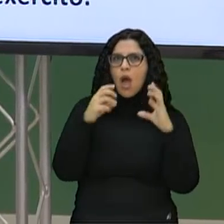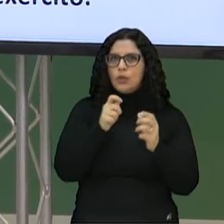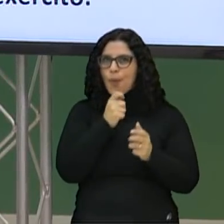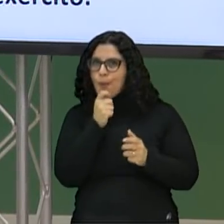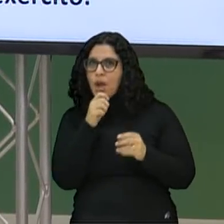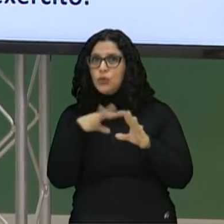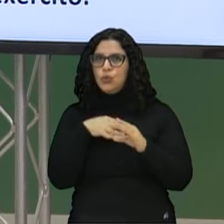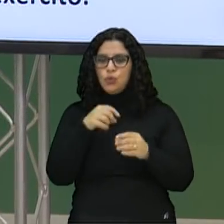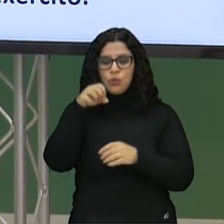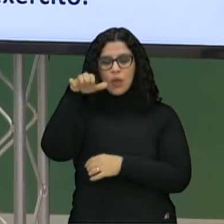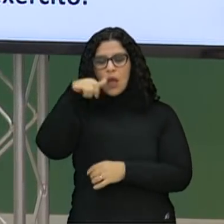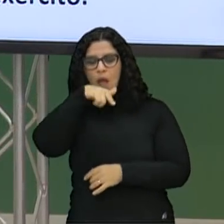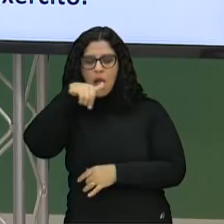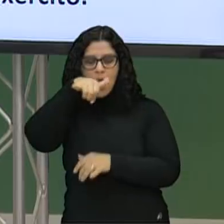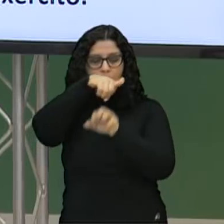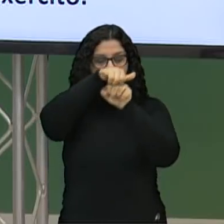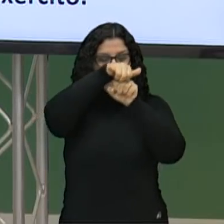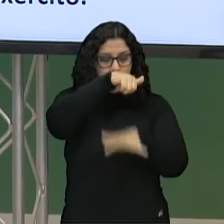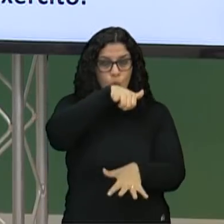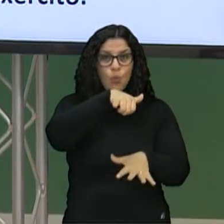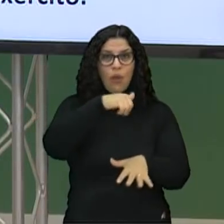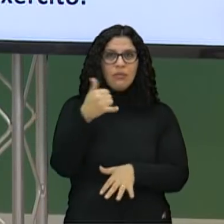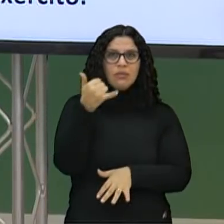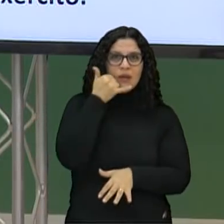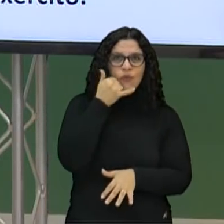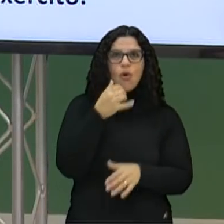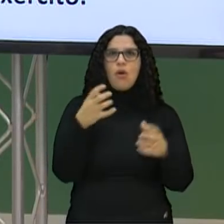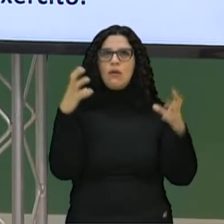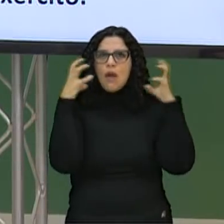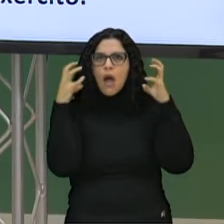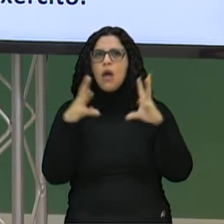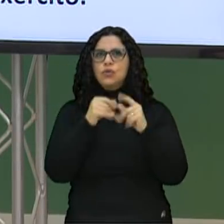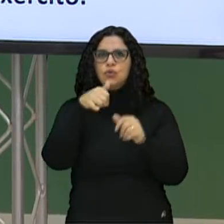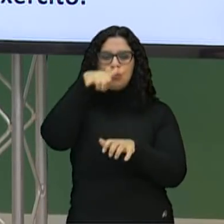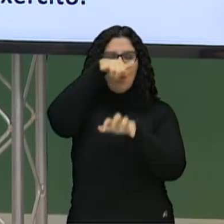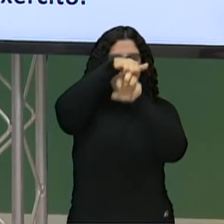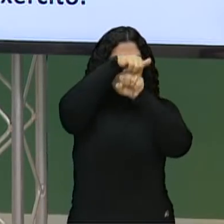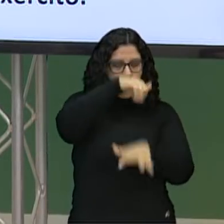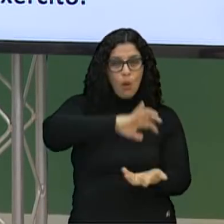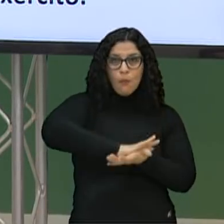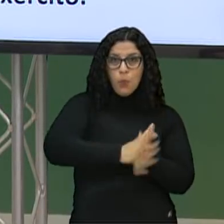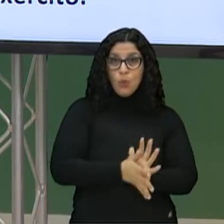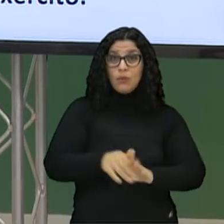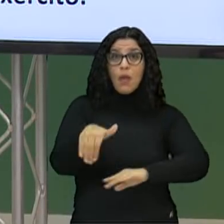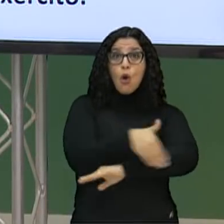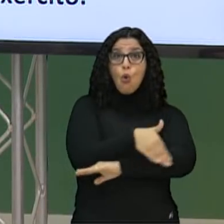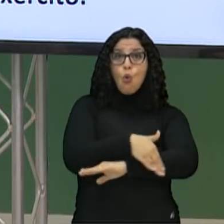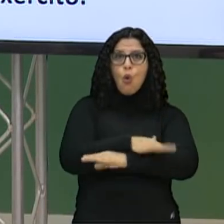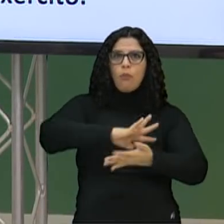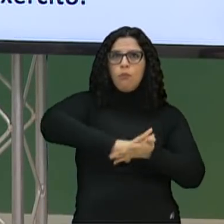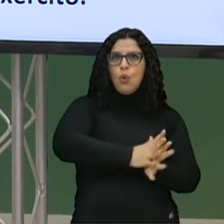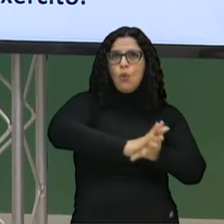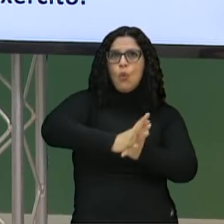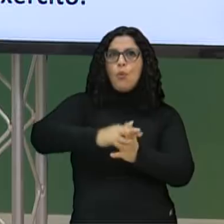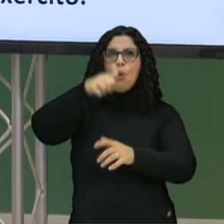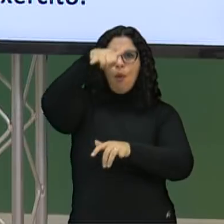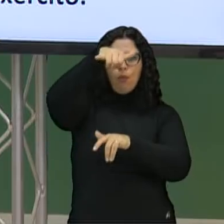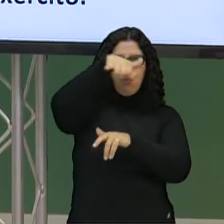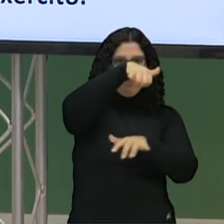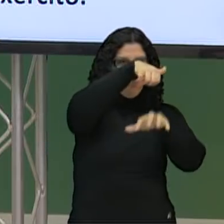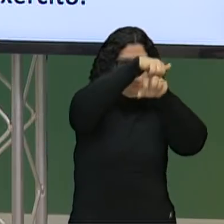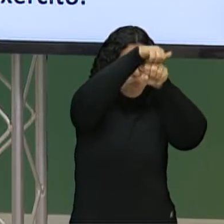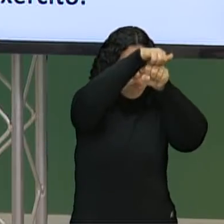tinha esse alvo inicial. Atacar torres de telefone, de rádio, de comunicações e as estradas. Então, dificultar